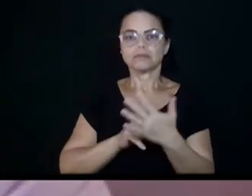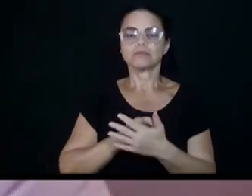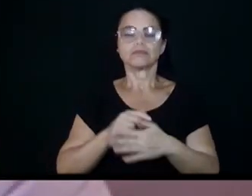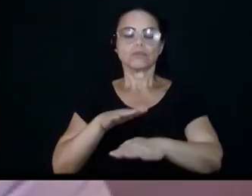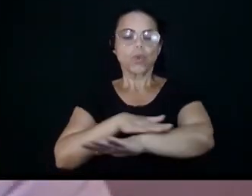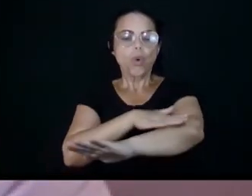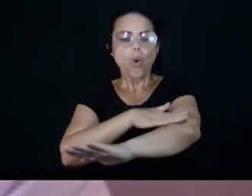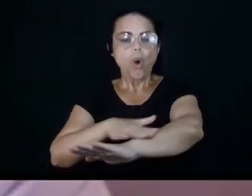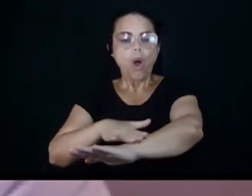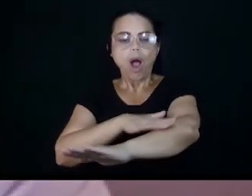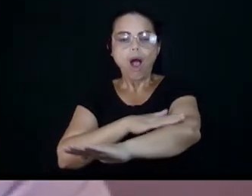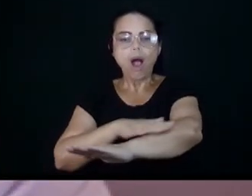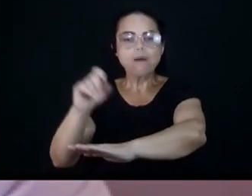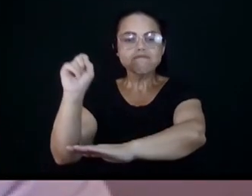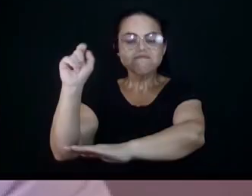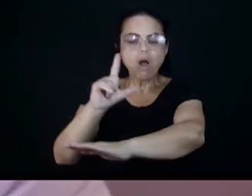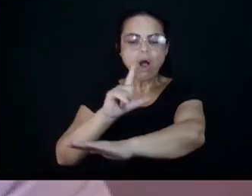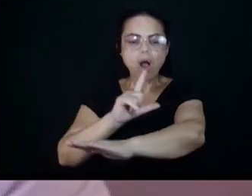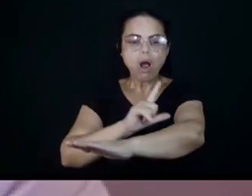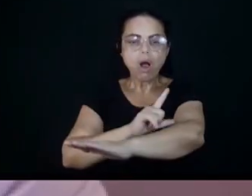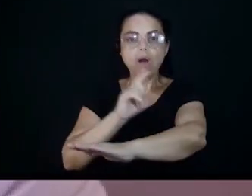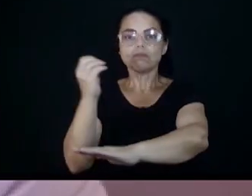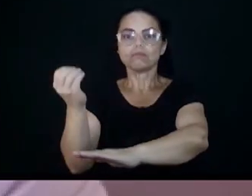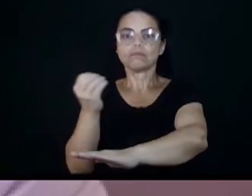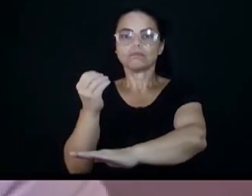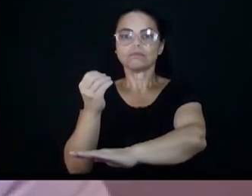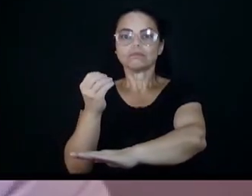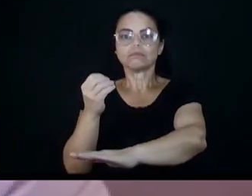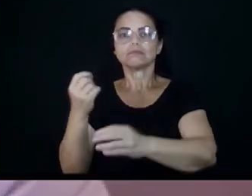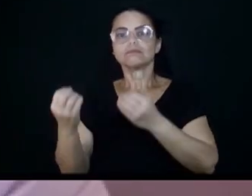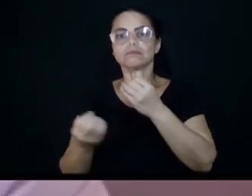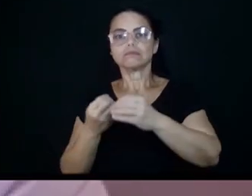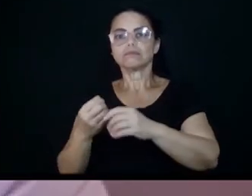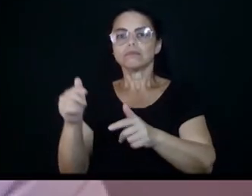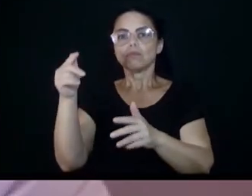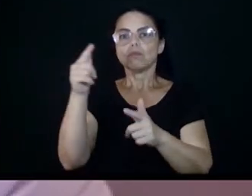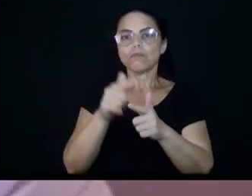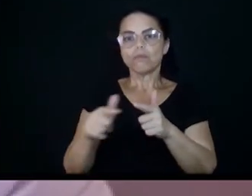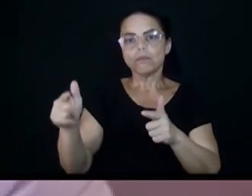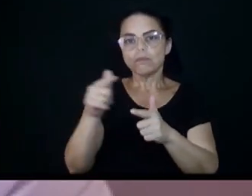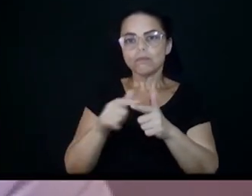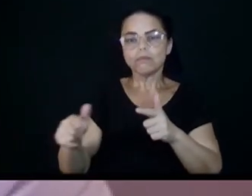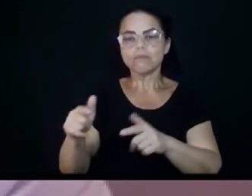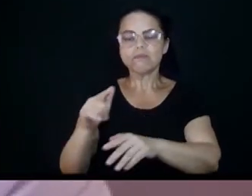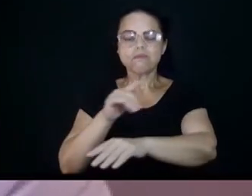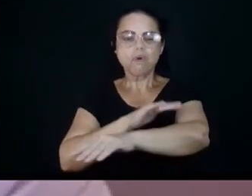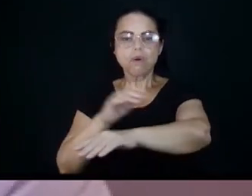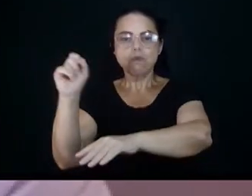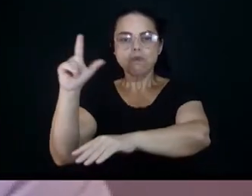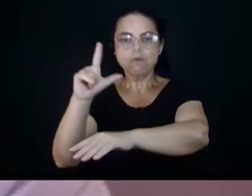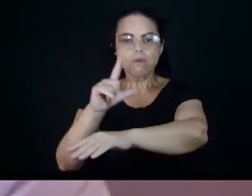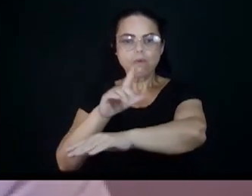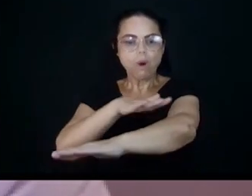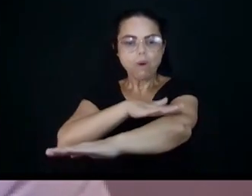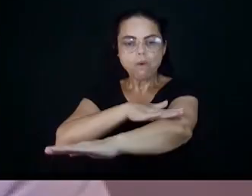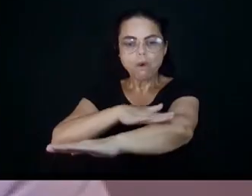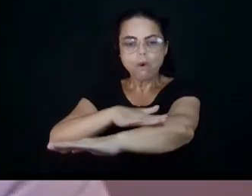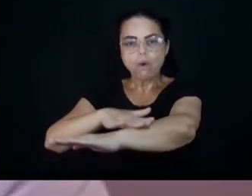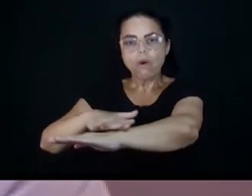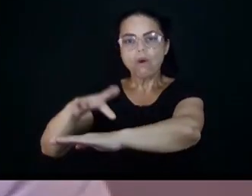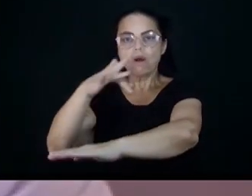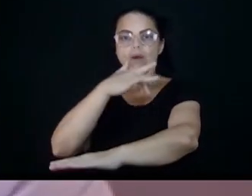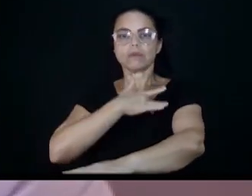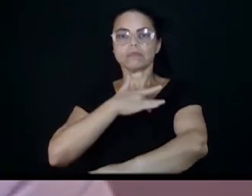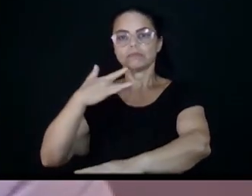com que ele, como se fosse causasse uma lesão num tecido saudável da pele, fazendo com que